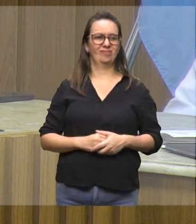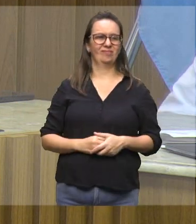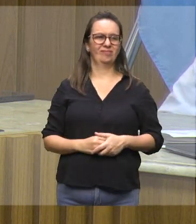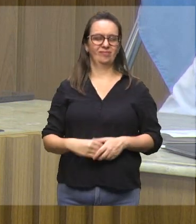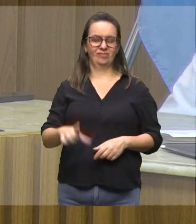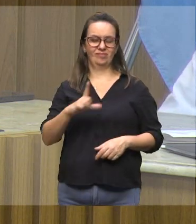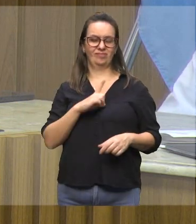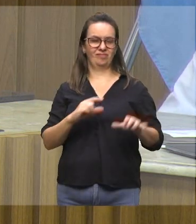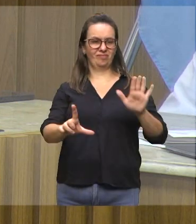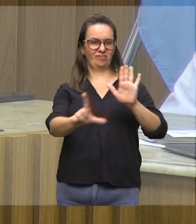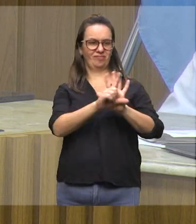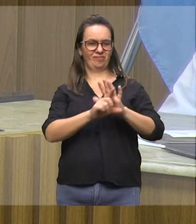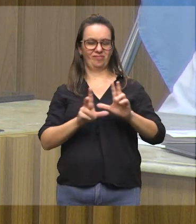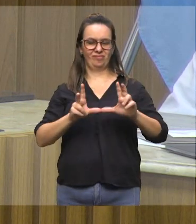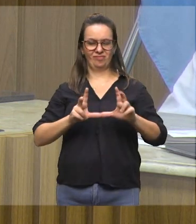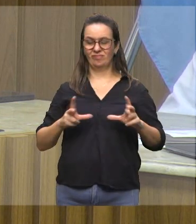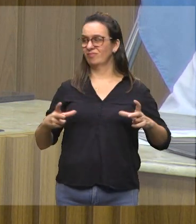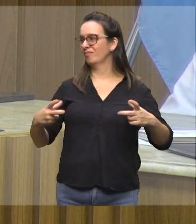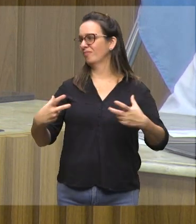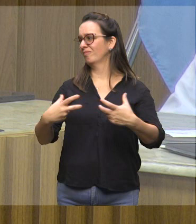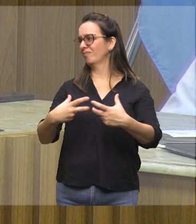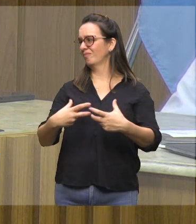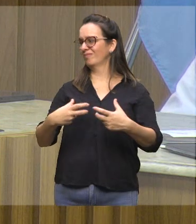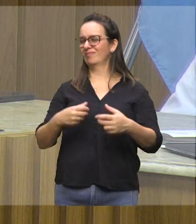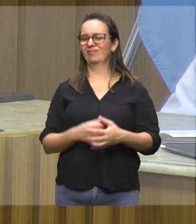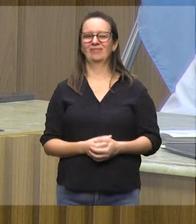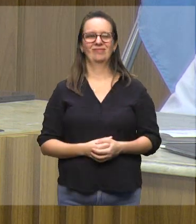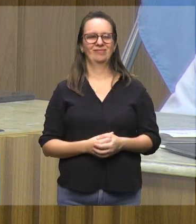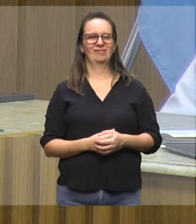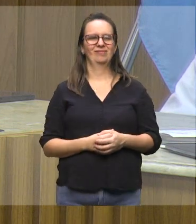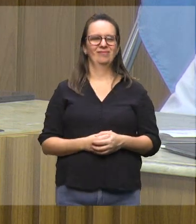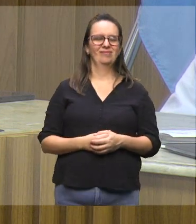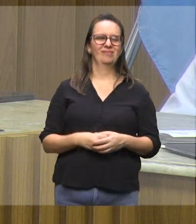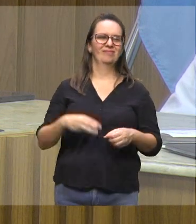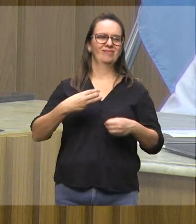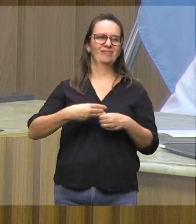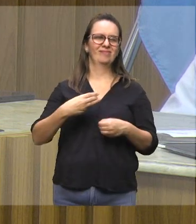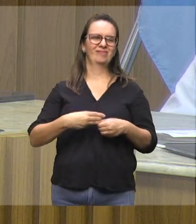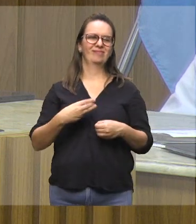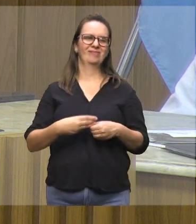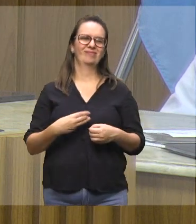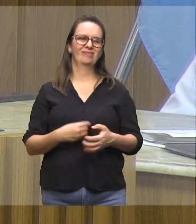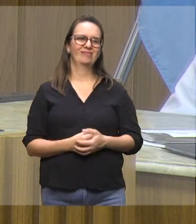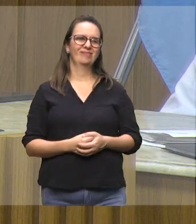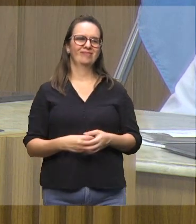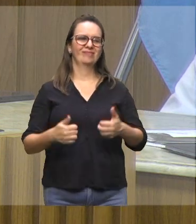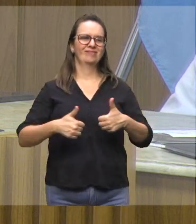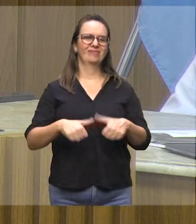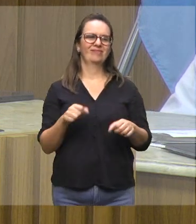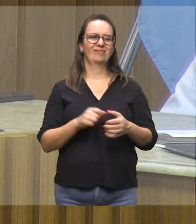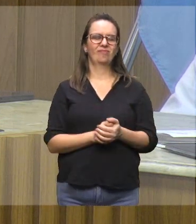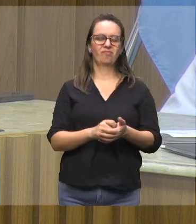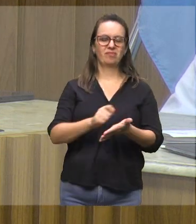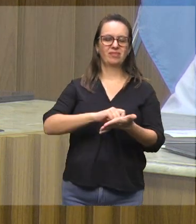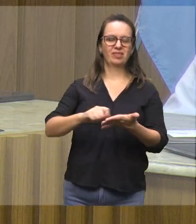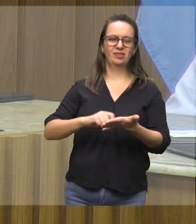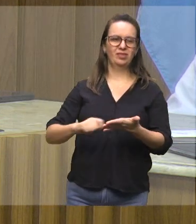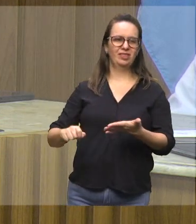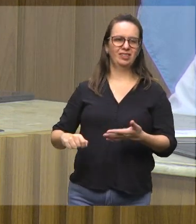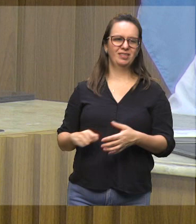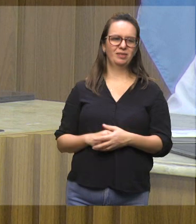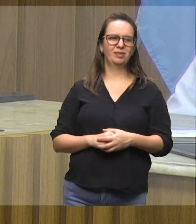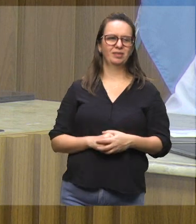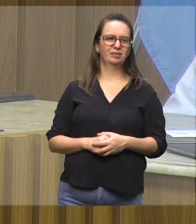Câmara Municipal vai sair legitimada, porque o Tribunal de Contas está assinando embaixo e mostrando que existem irregularidades,